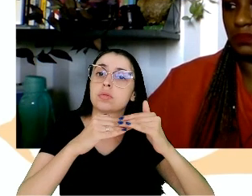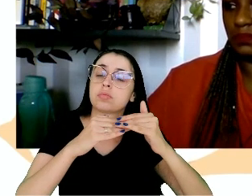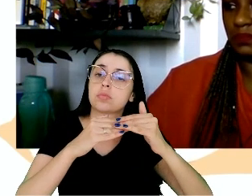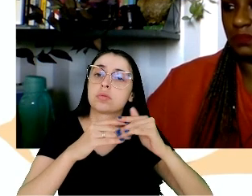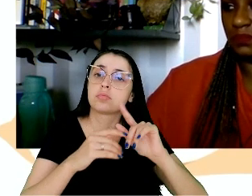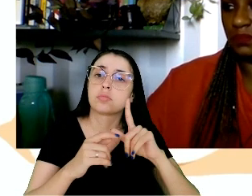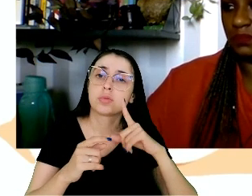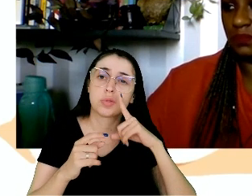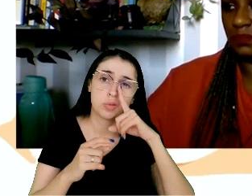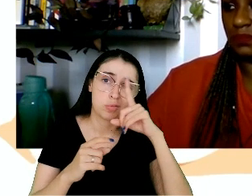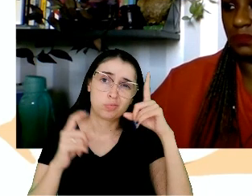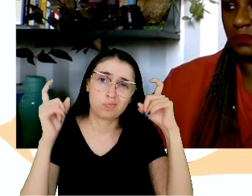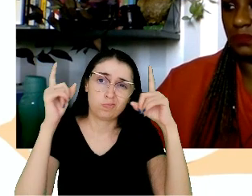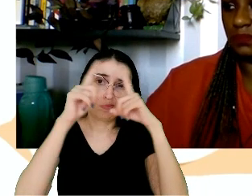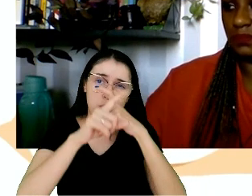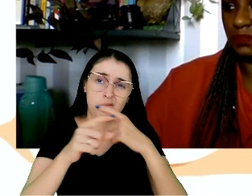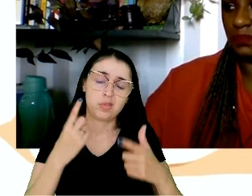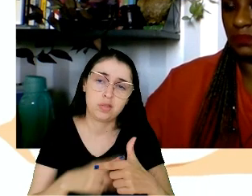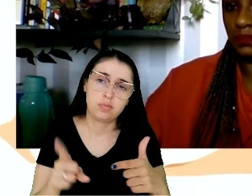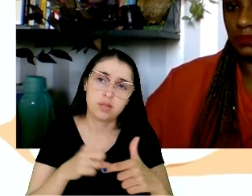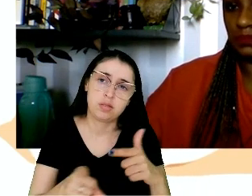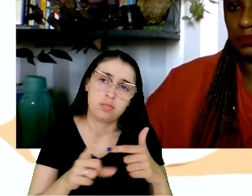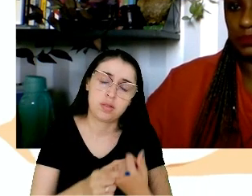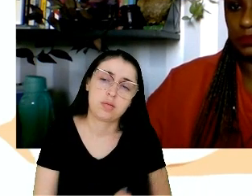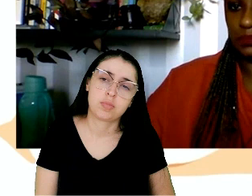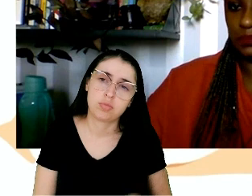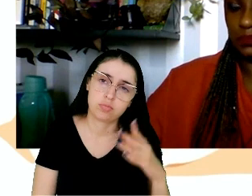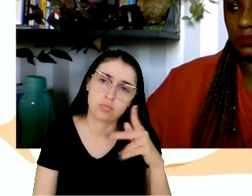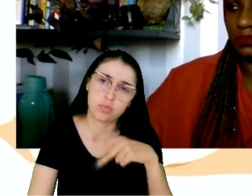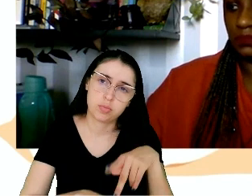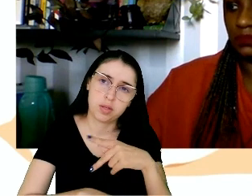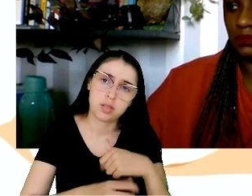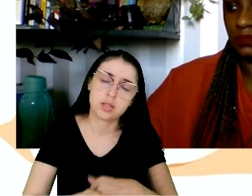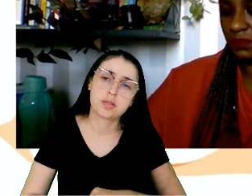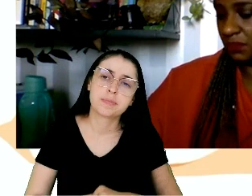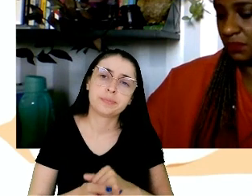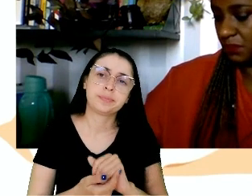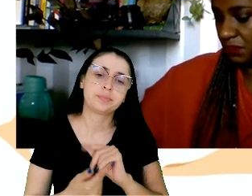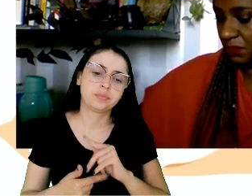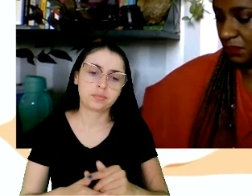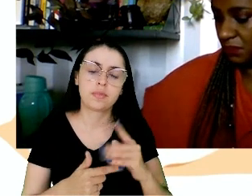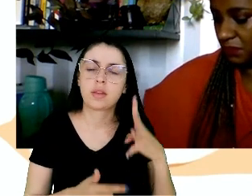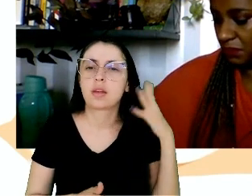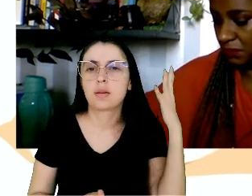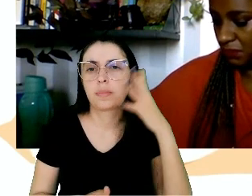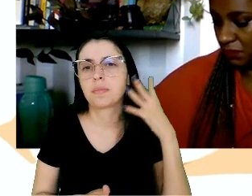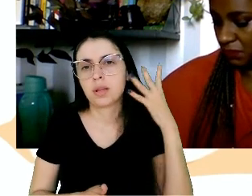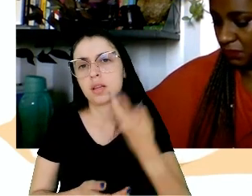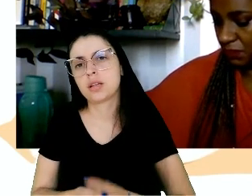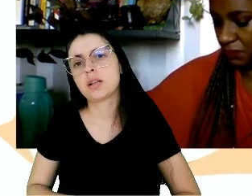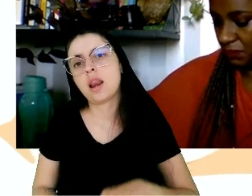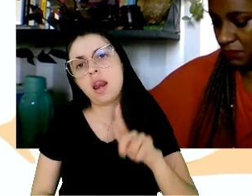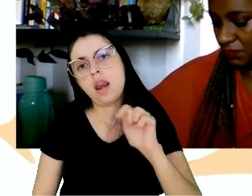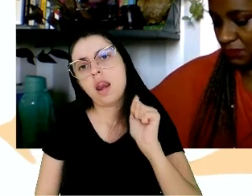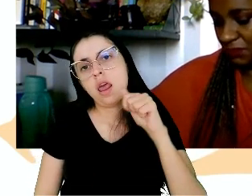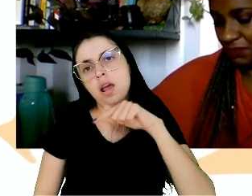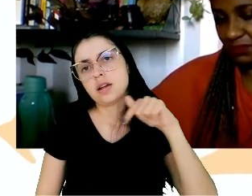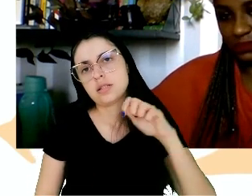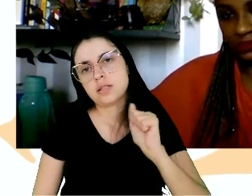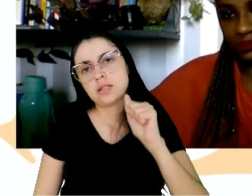problema que nós temos no nosso país. E agora eu gostaria de apresentar a debatedora, a doutora Lázara